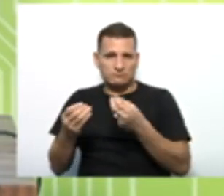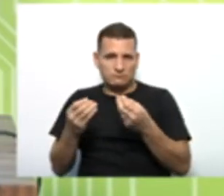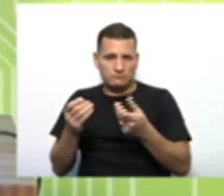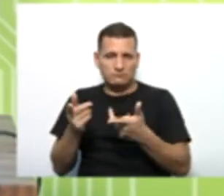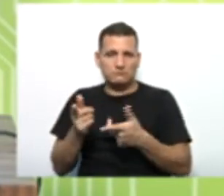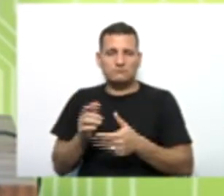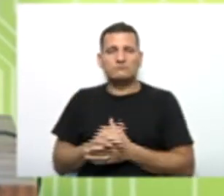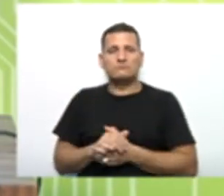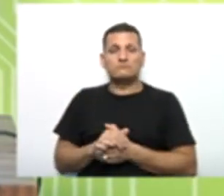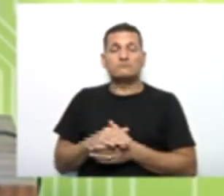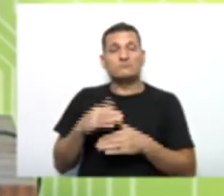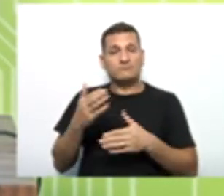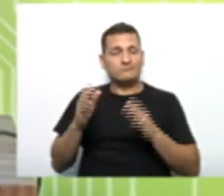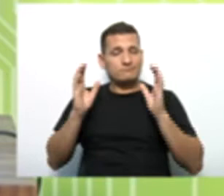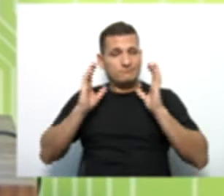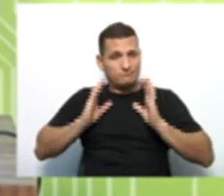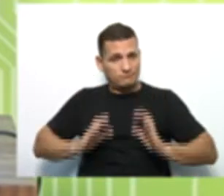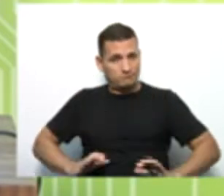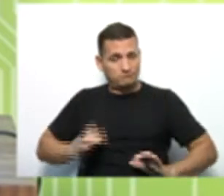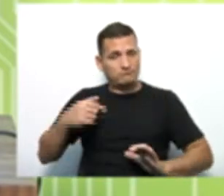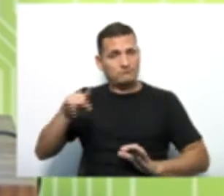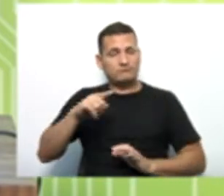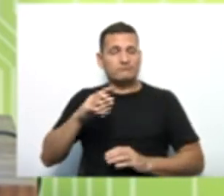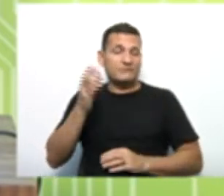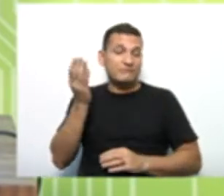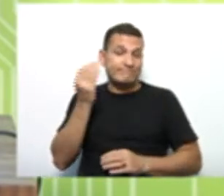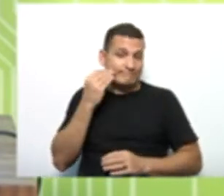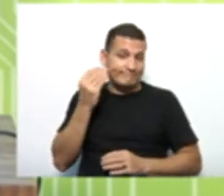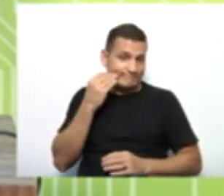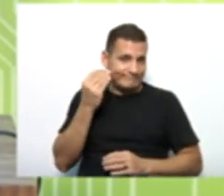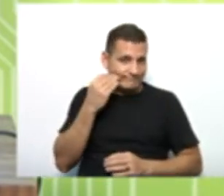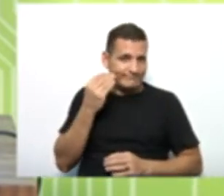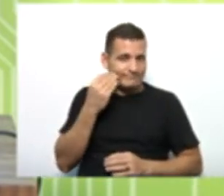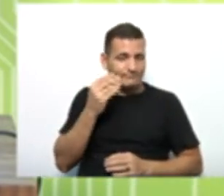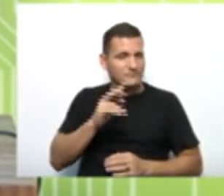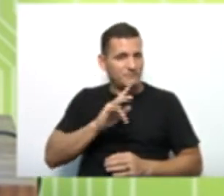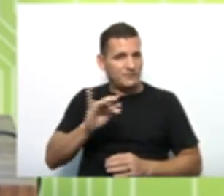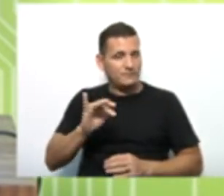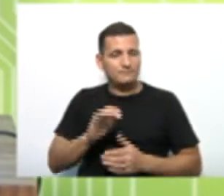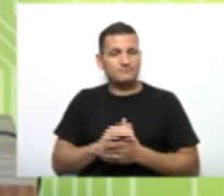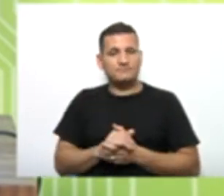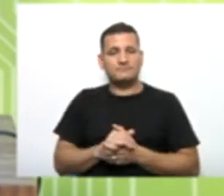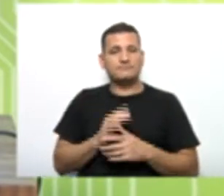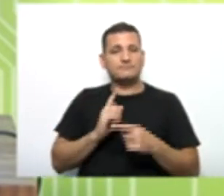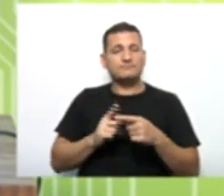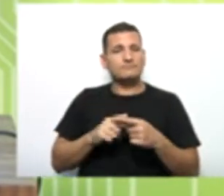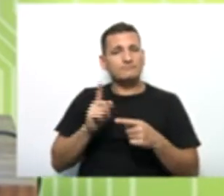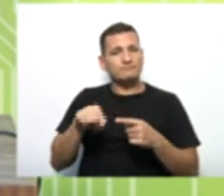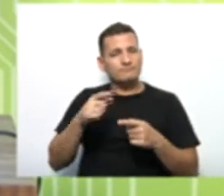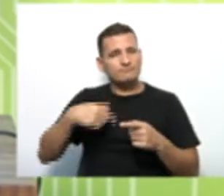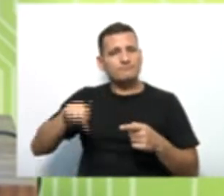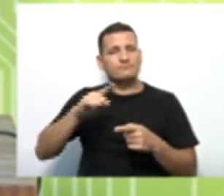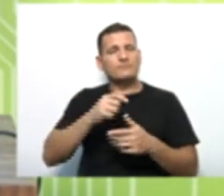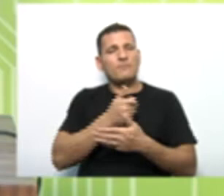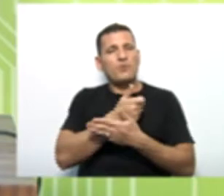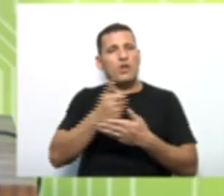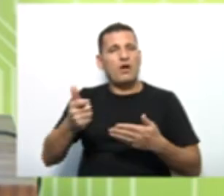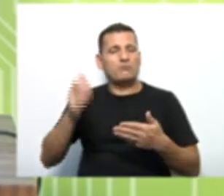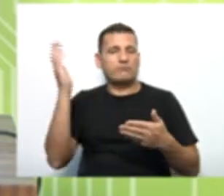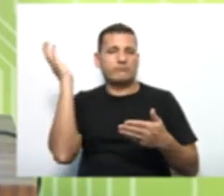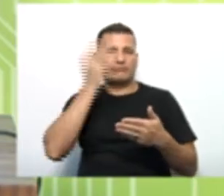nesse momento em que nossa conduta vai ser verificada, porque é aí que que a nossa moral vai ser